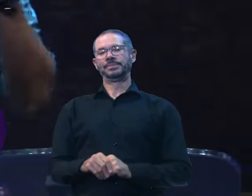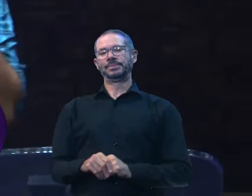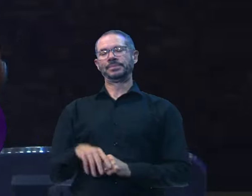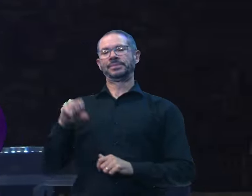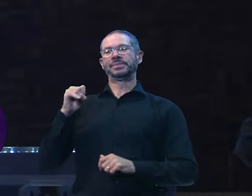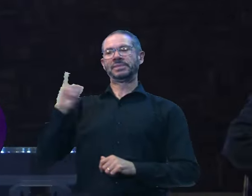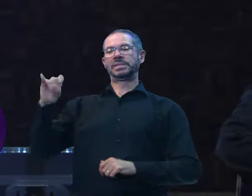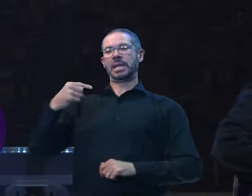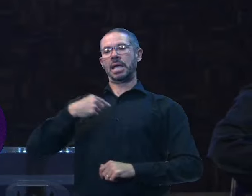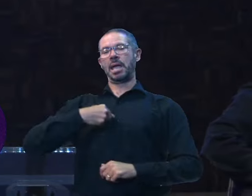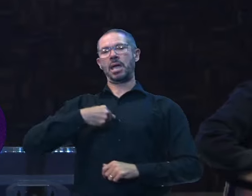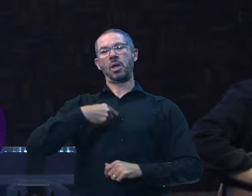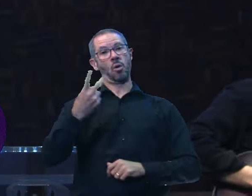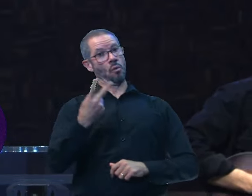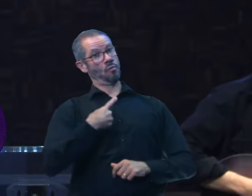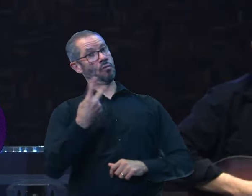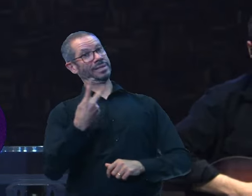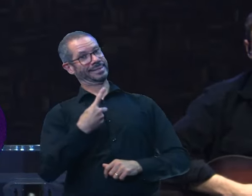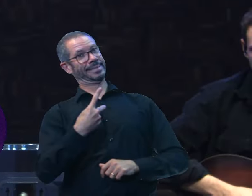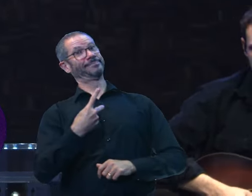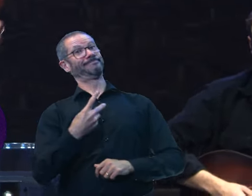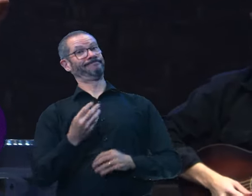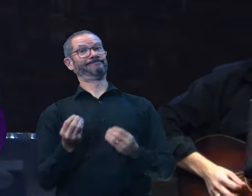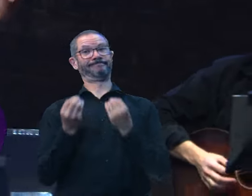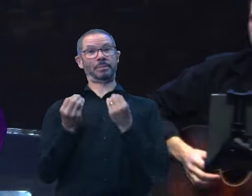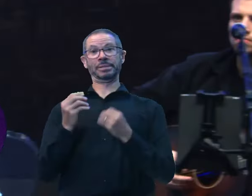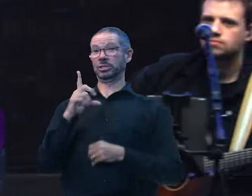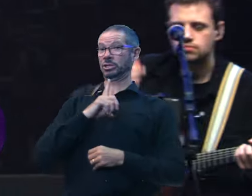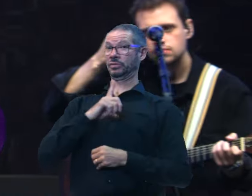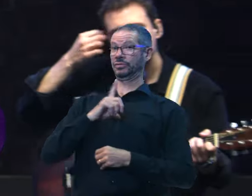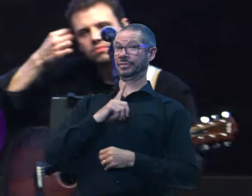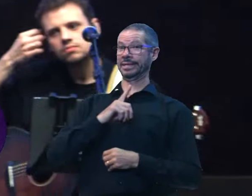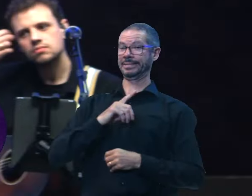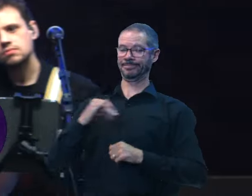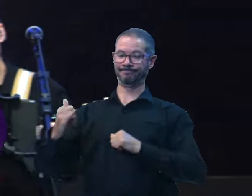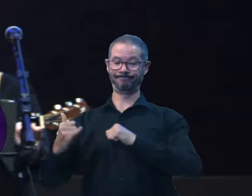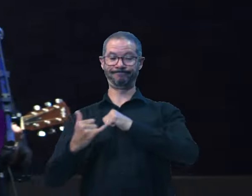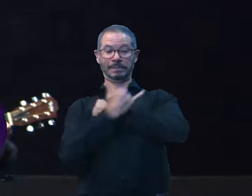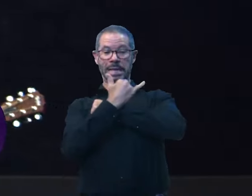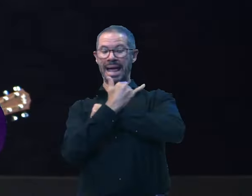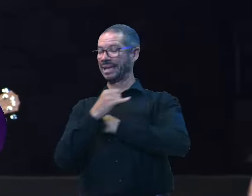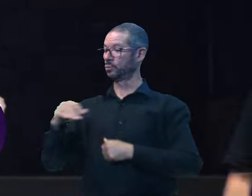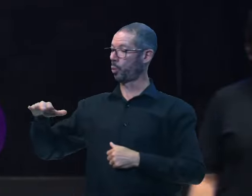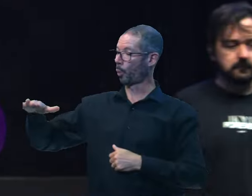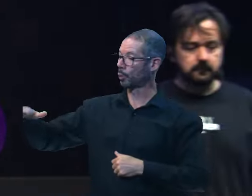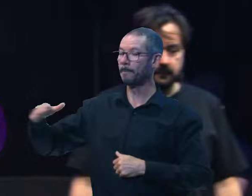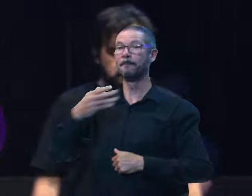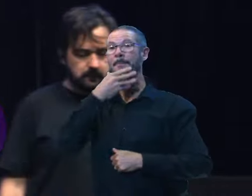Se fosse eu e você naquele lugar, tivéssemos sido traídos por aquele menino,